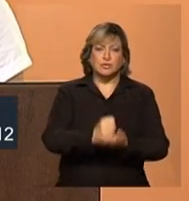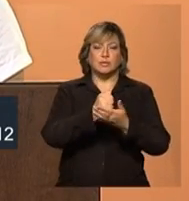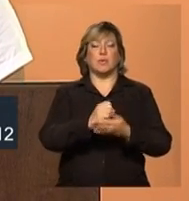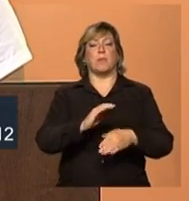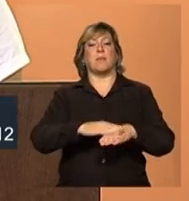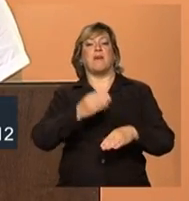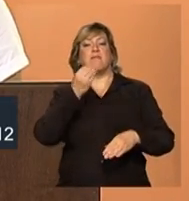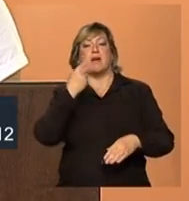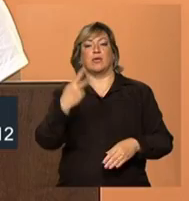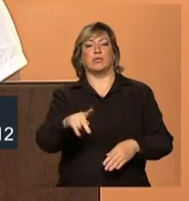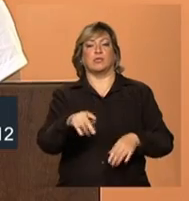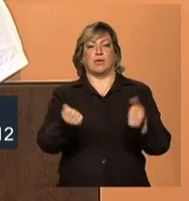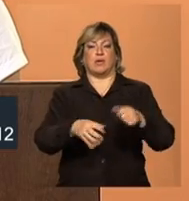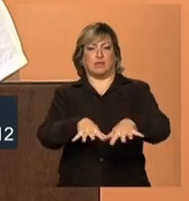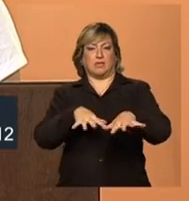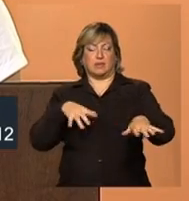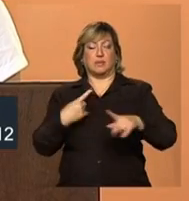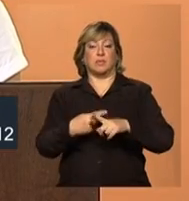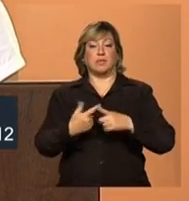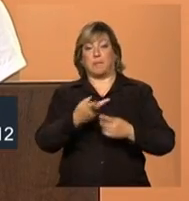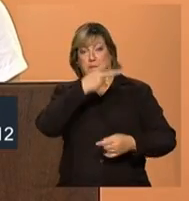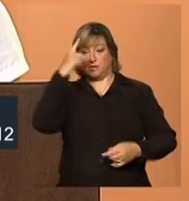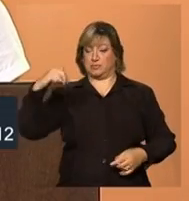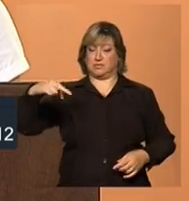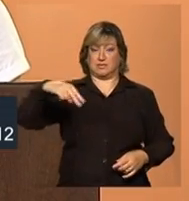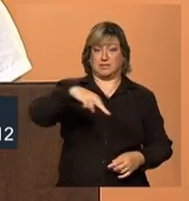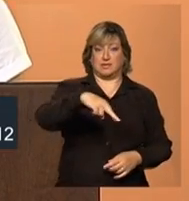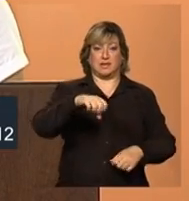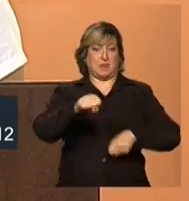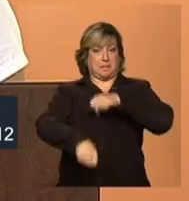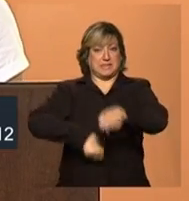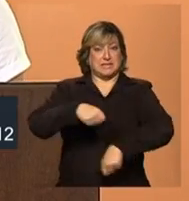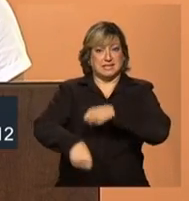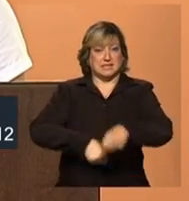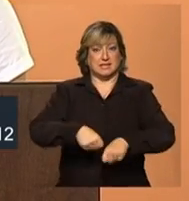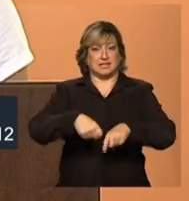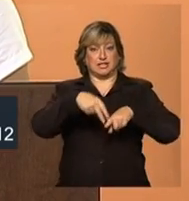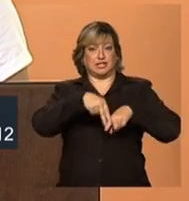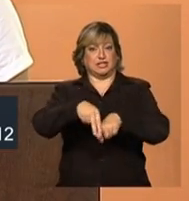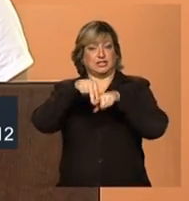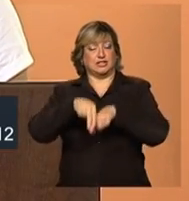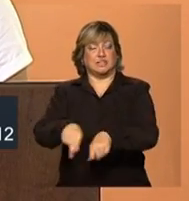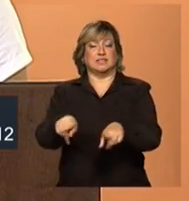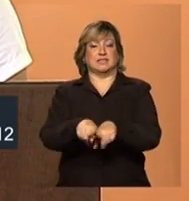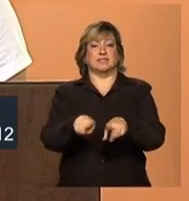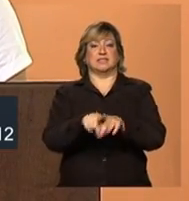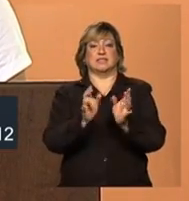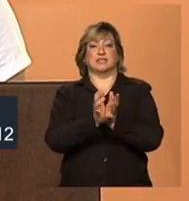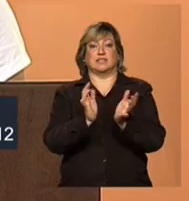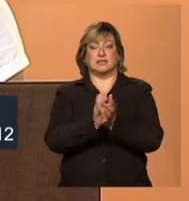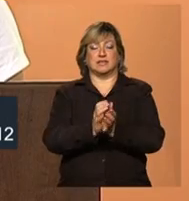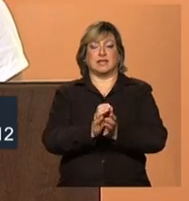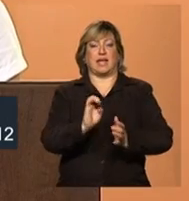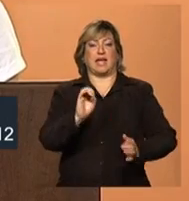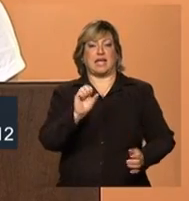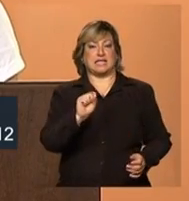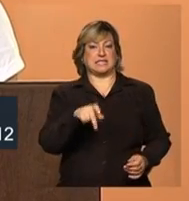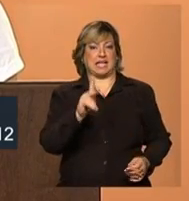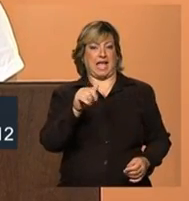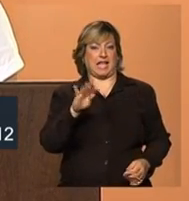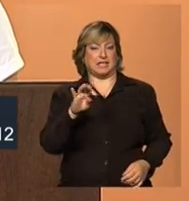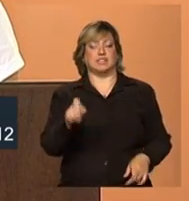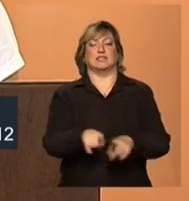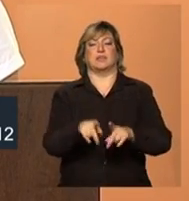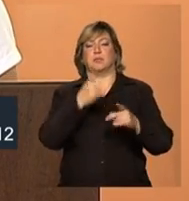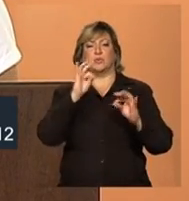trânsito, que os pedestres, ciclistas, skatistas, motoristas, agentes sejam portadores dessa grande